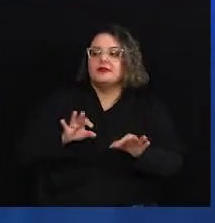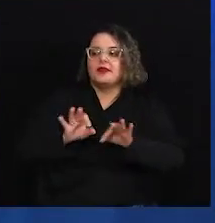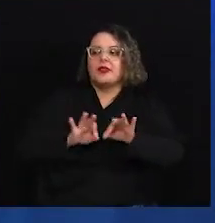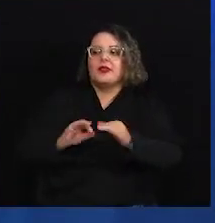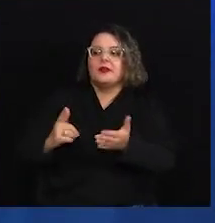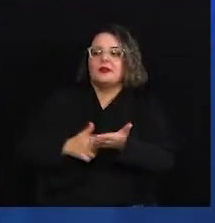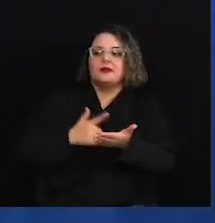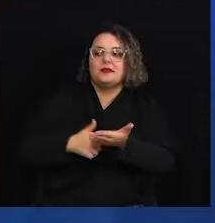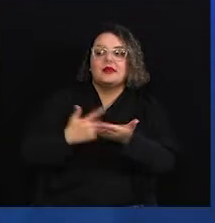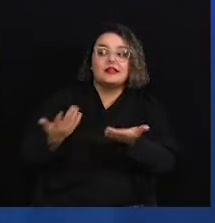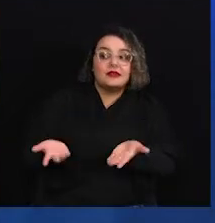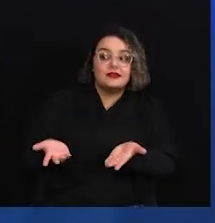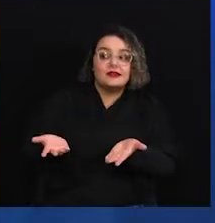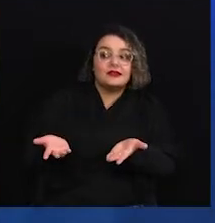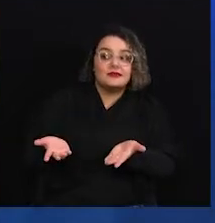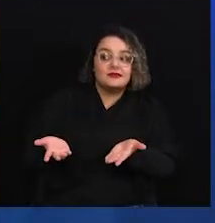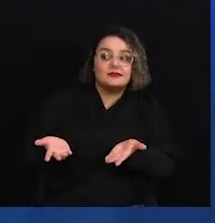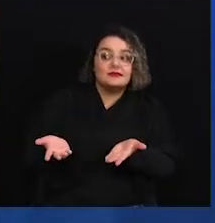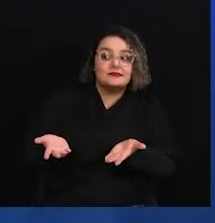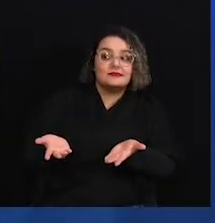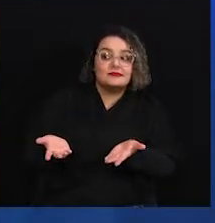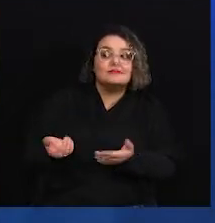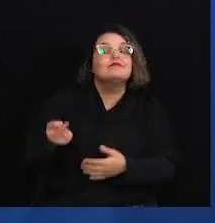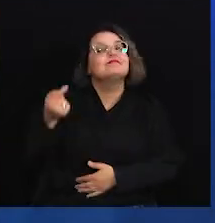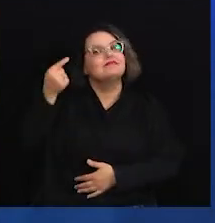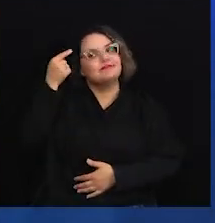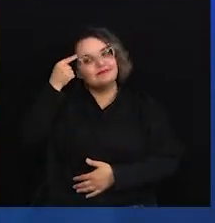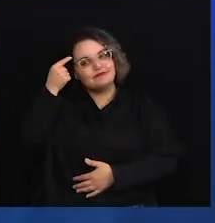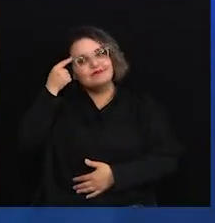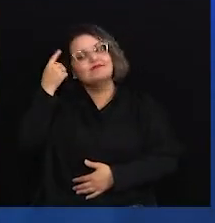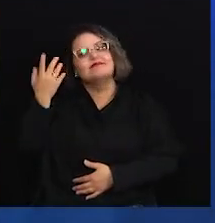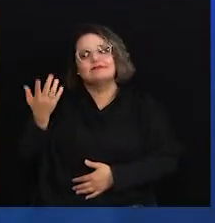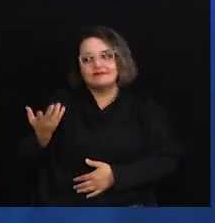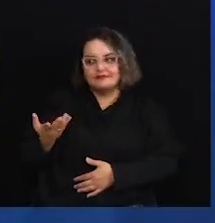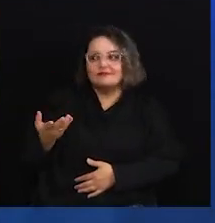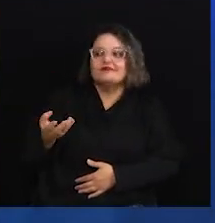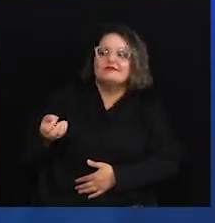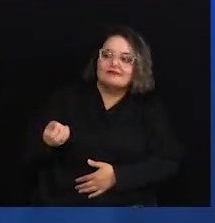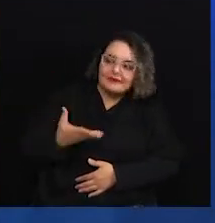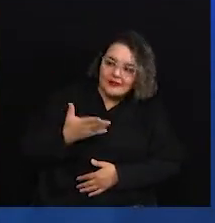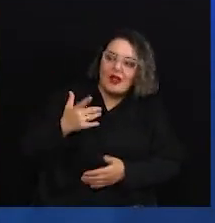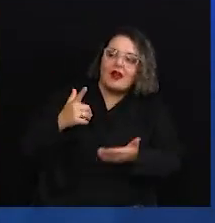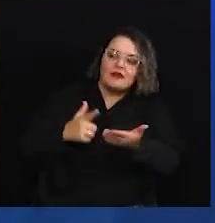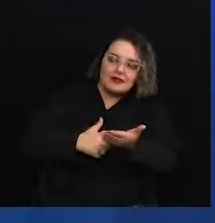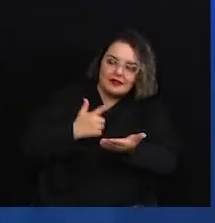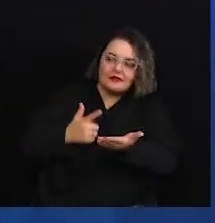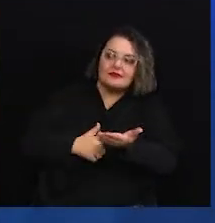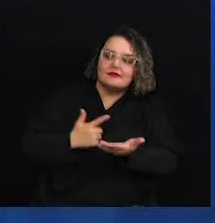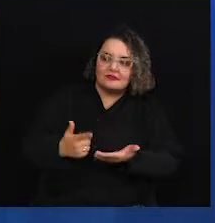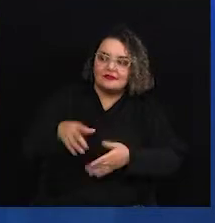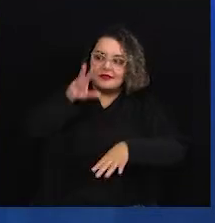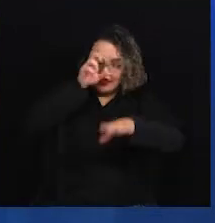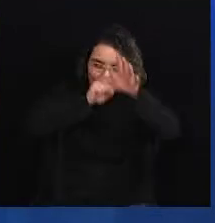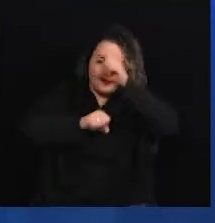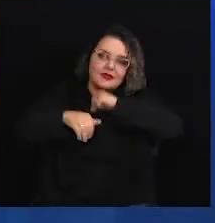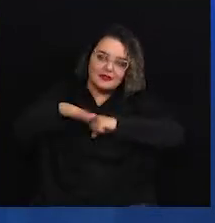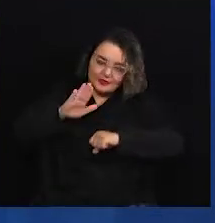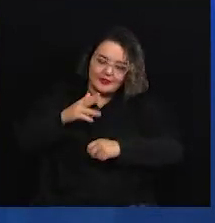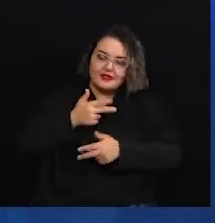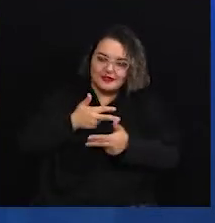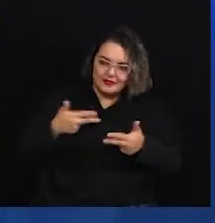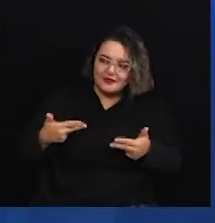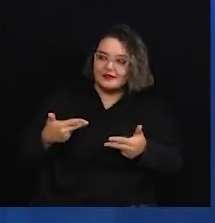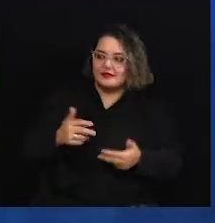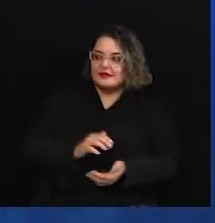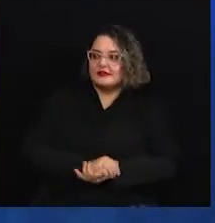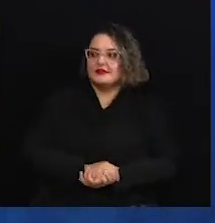Já prepara um novo livro? Eu estou pensando numa versão nova dele, né? Então, eu aprendi mais coisas,